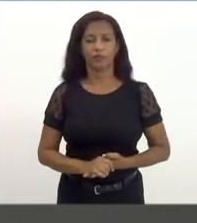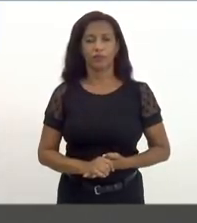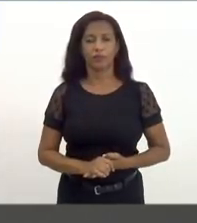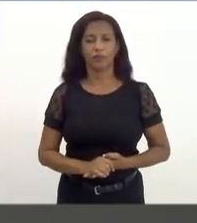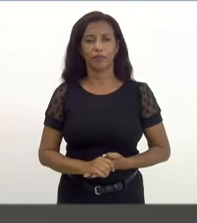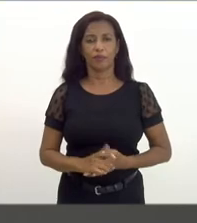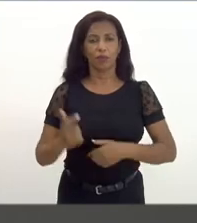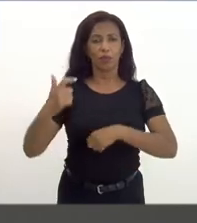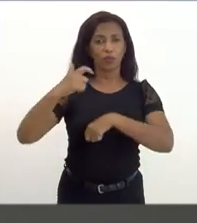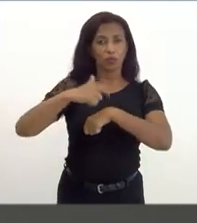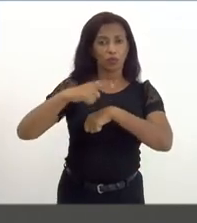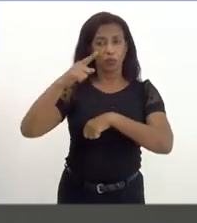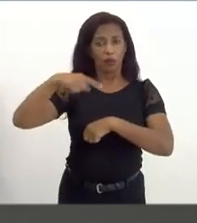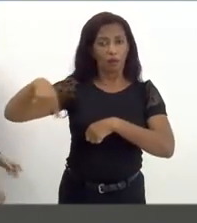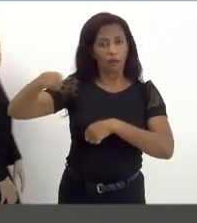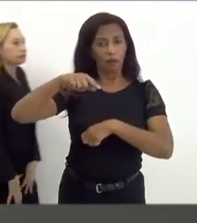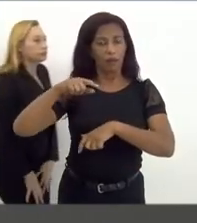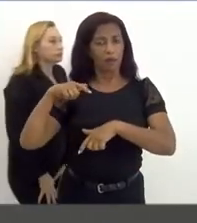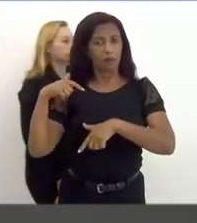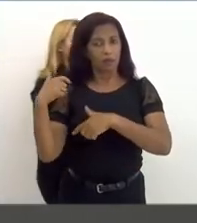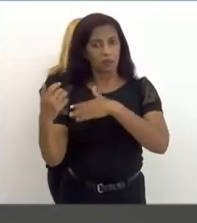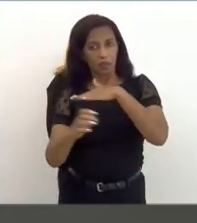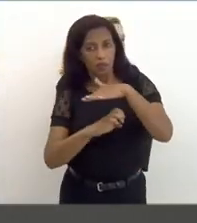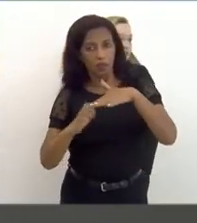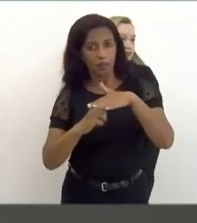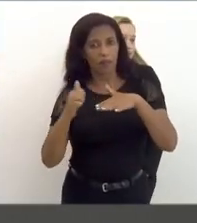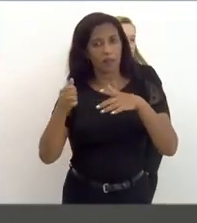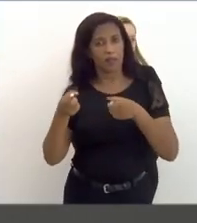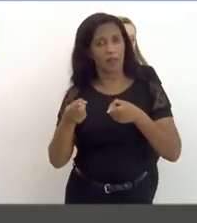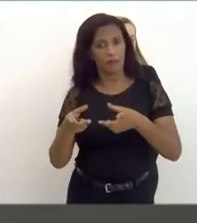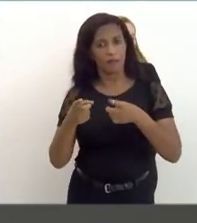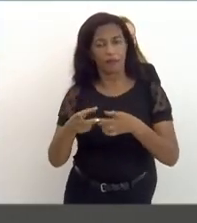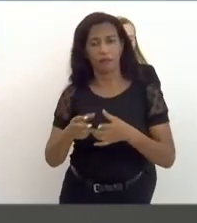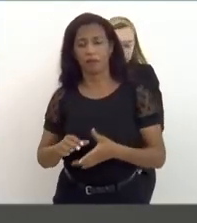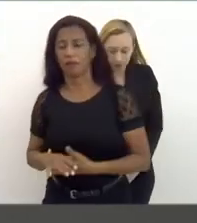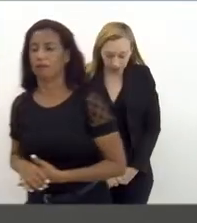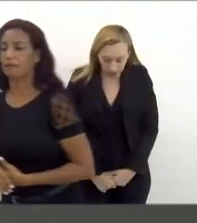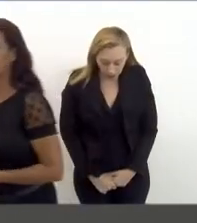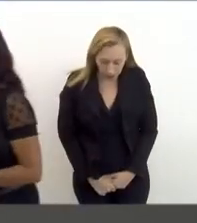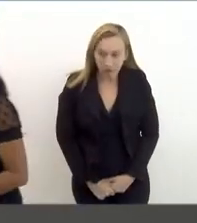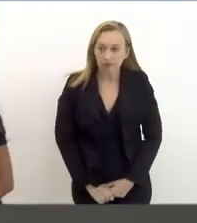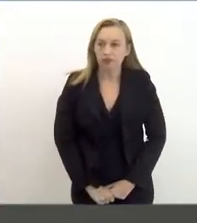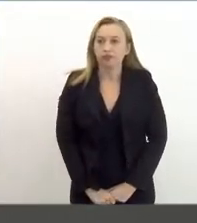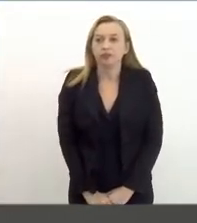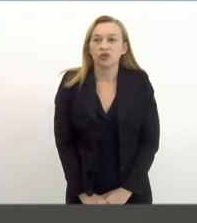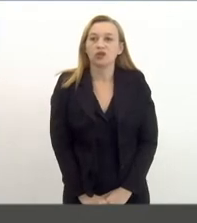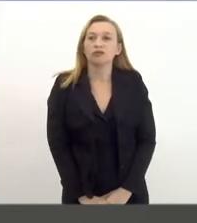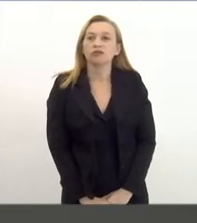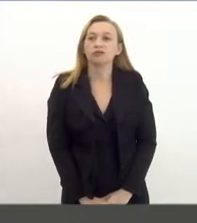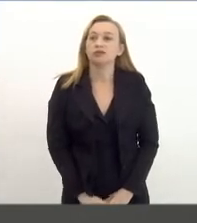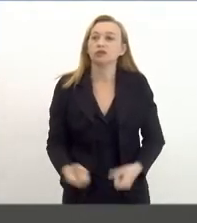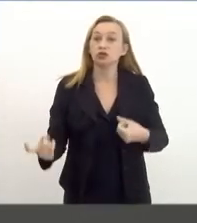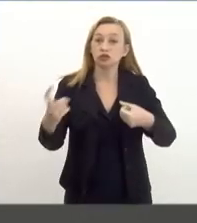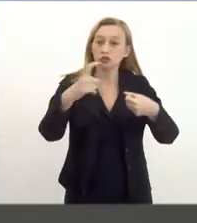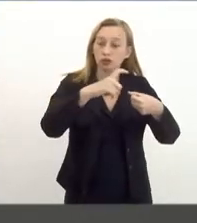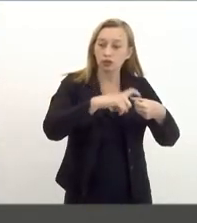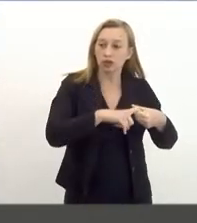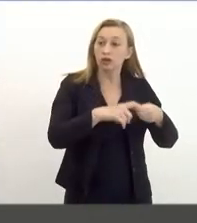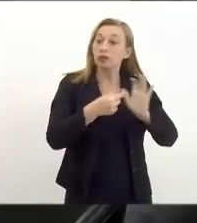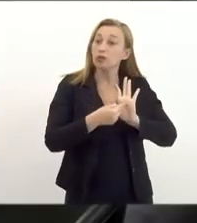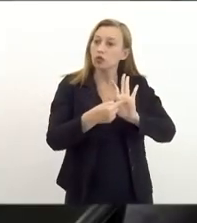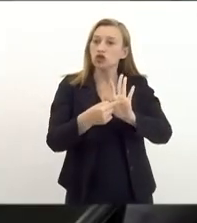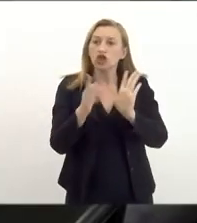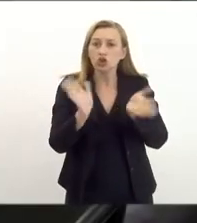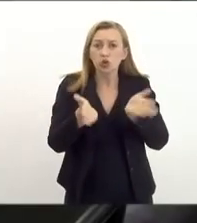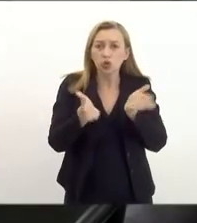um dos momentos em que essas empresas entraram em liquidação e eu faço eu fiz questão de voltar para